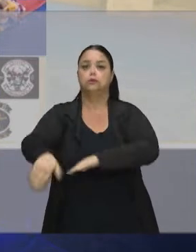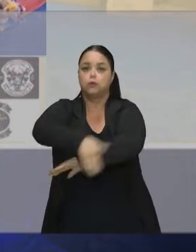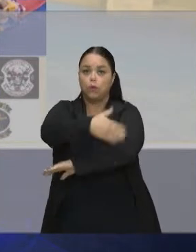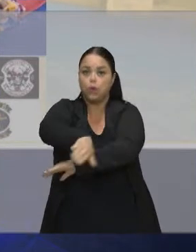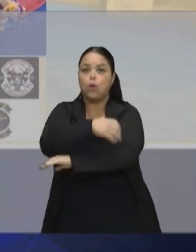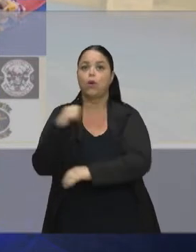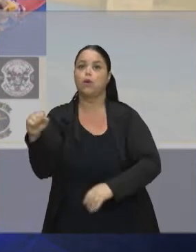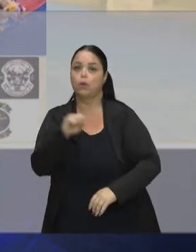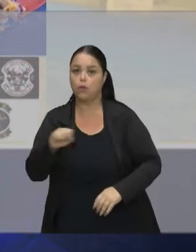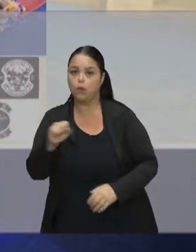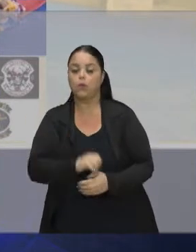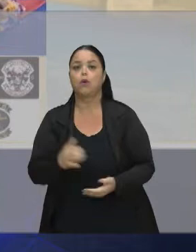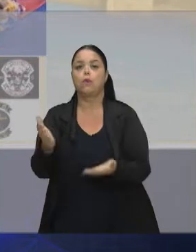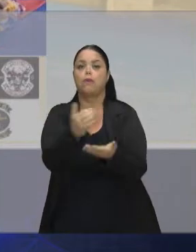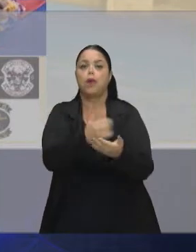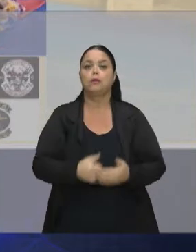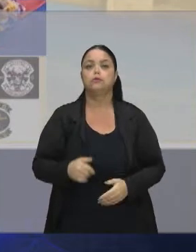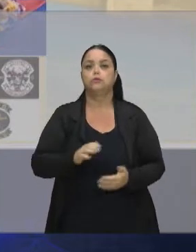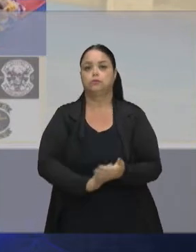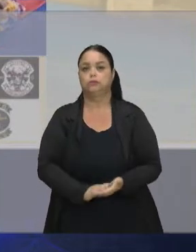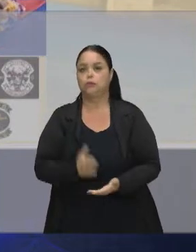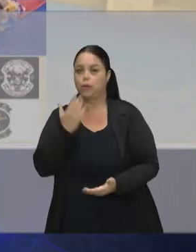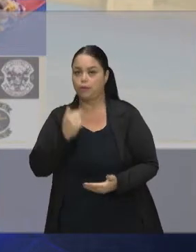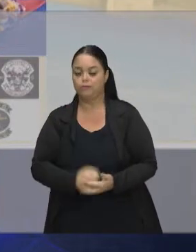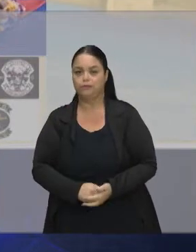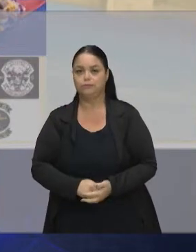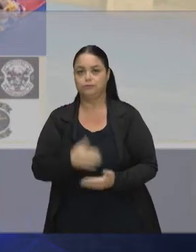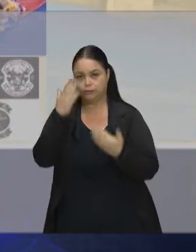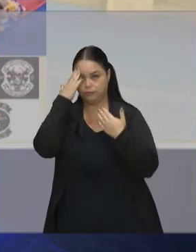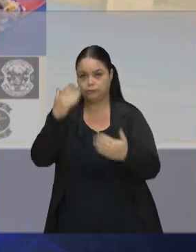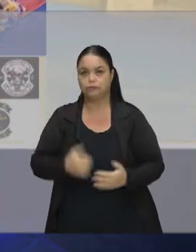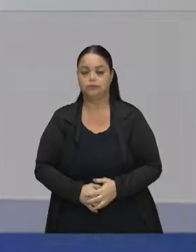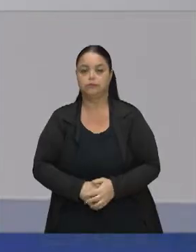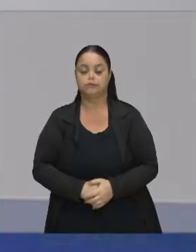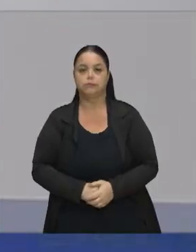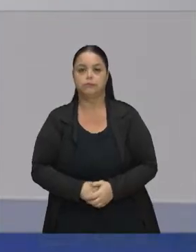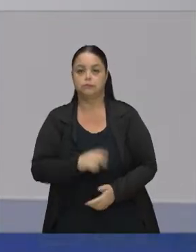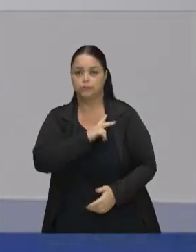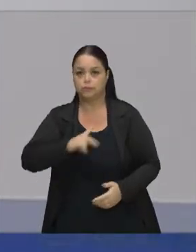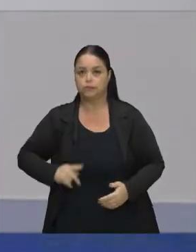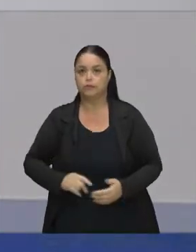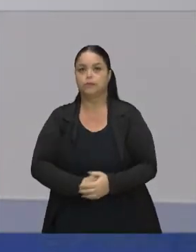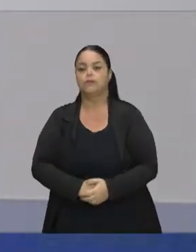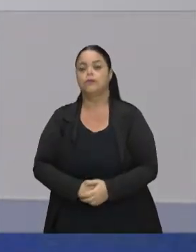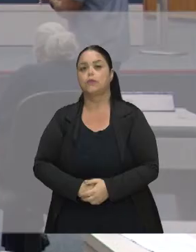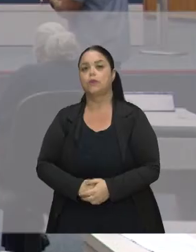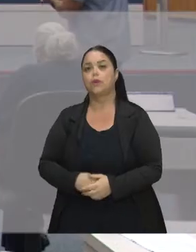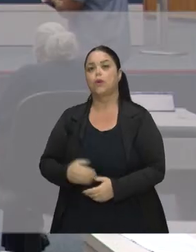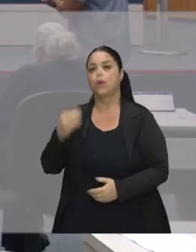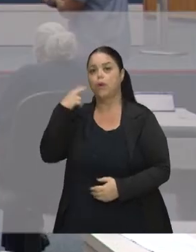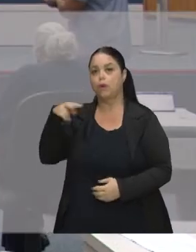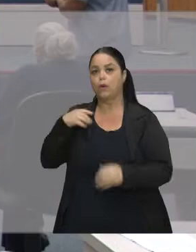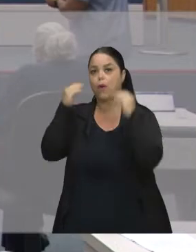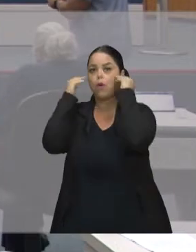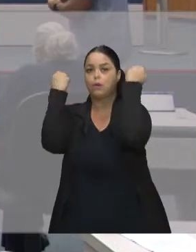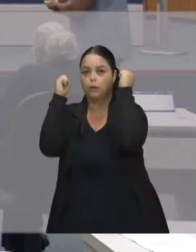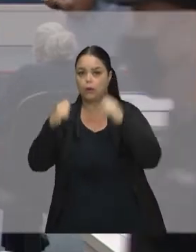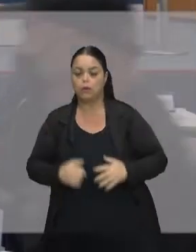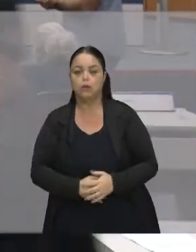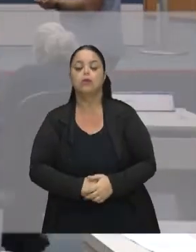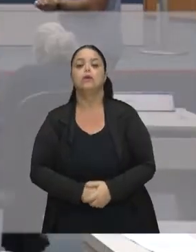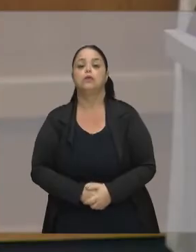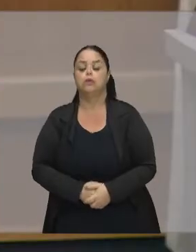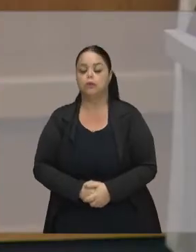satélite fazendo a coleta de alimentos. Muito obrigado, senhor presidente. Obrigado, Zé. Com a palavra, o vereador Marcão da Academia. Senhor